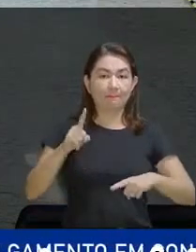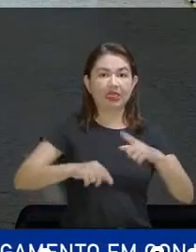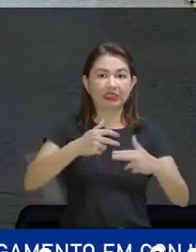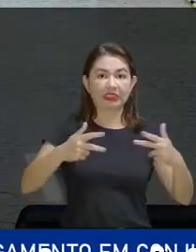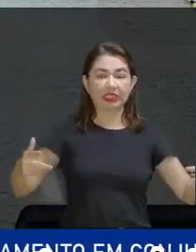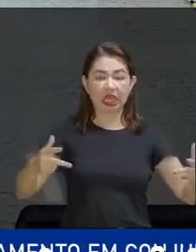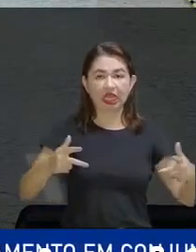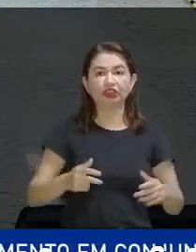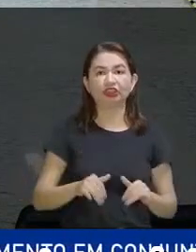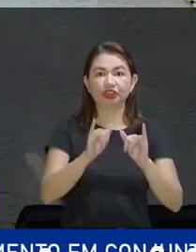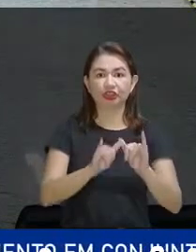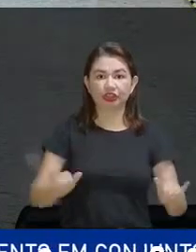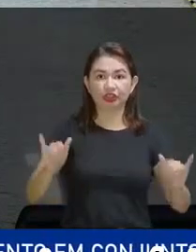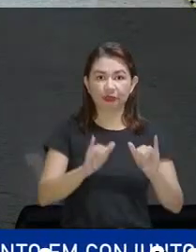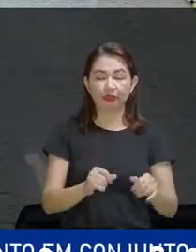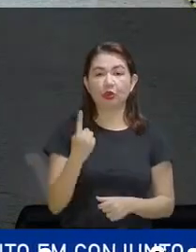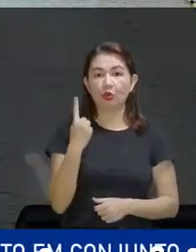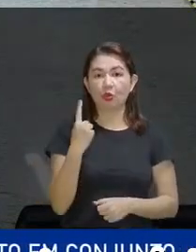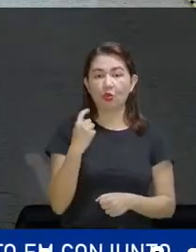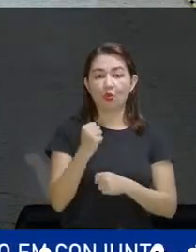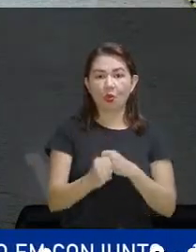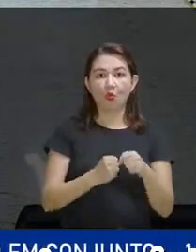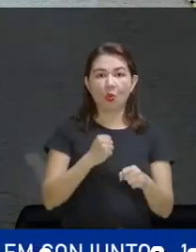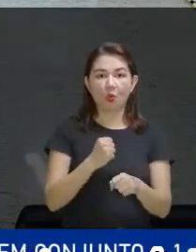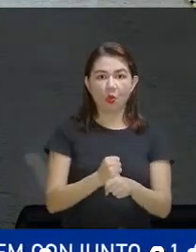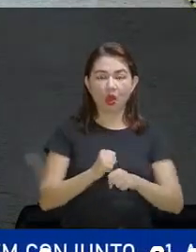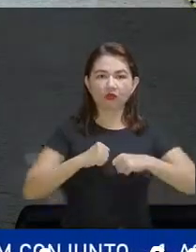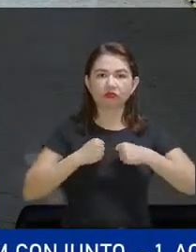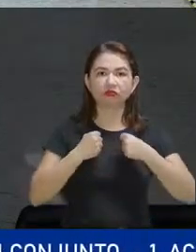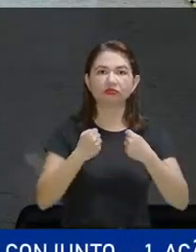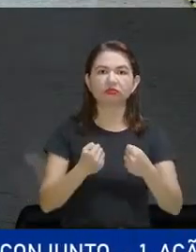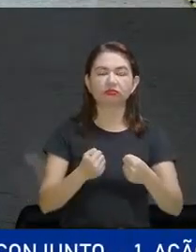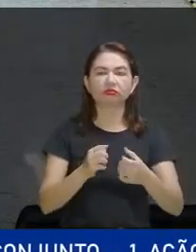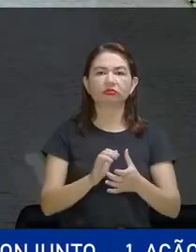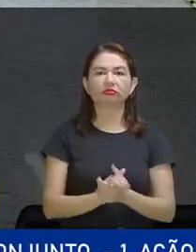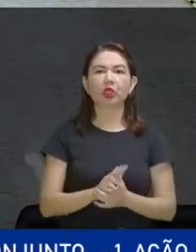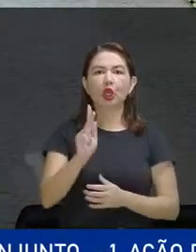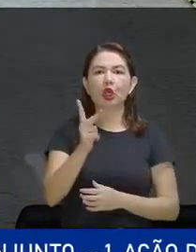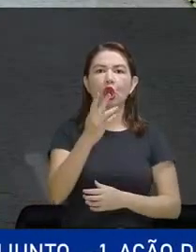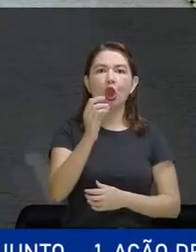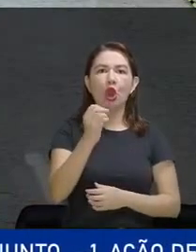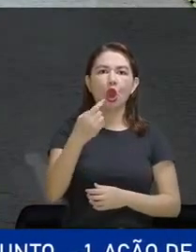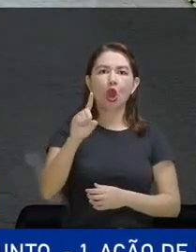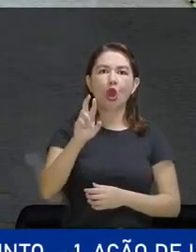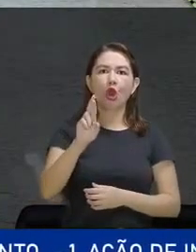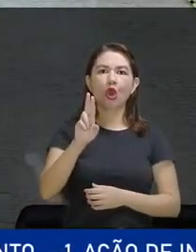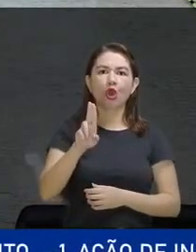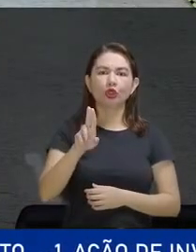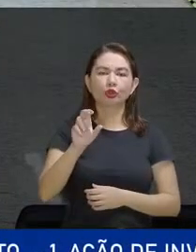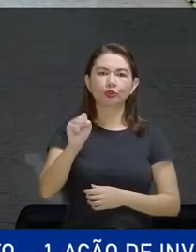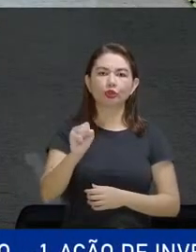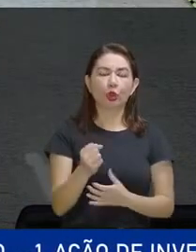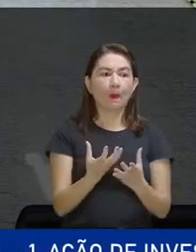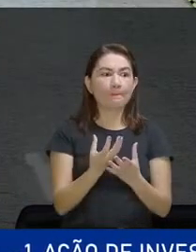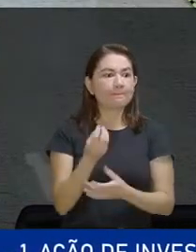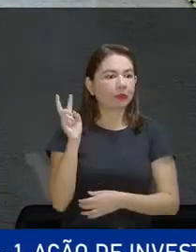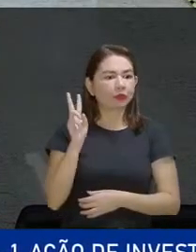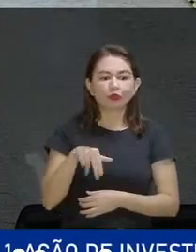um ano que está engajado na Operação Horus e que nunca abordou o veículo com essa quantidade de cestas básicas